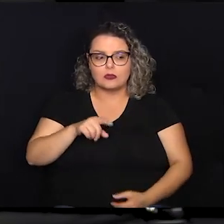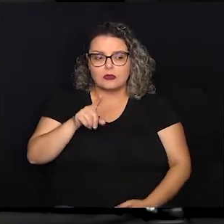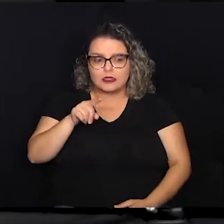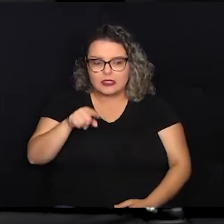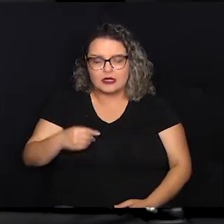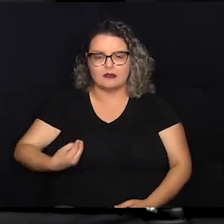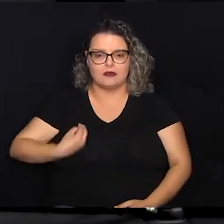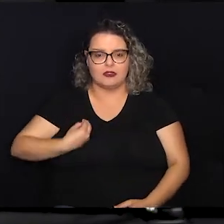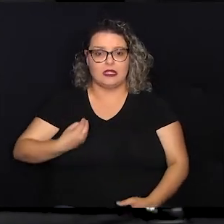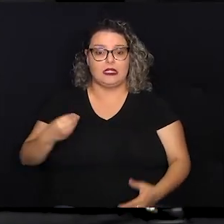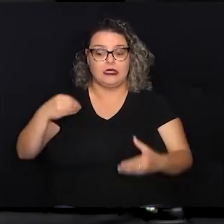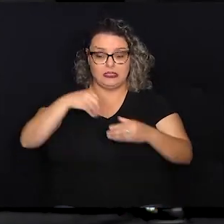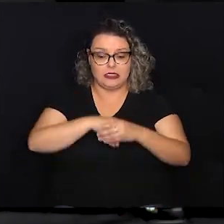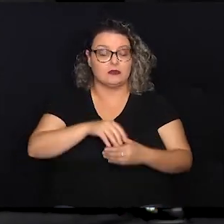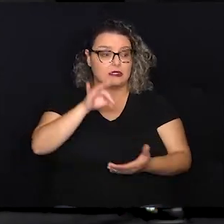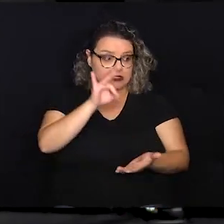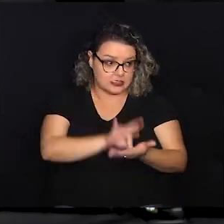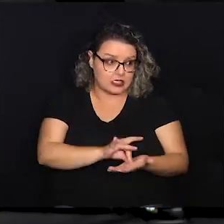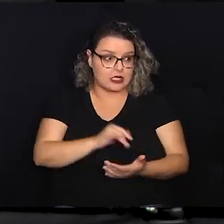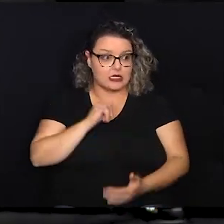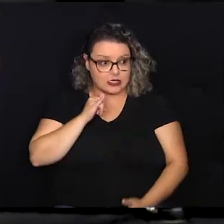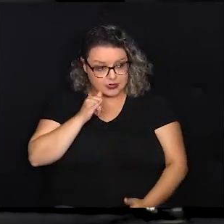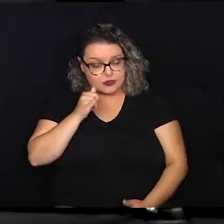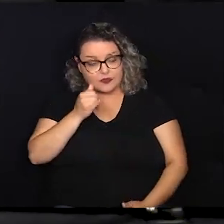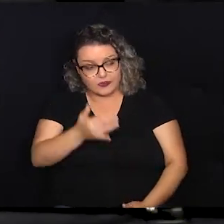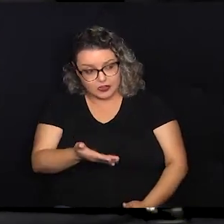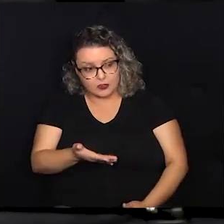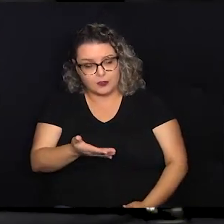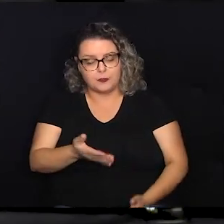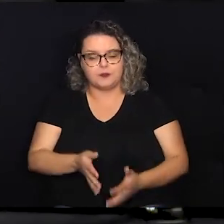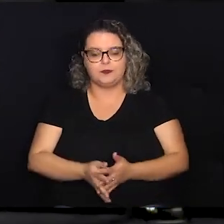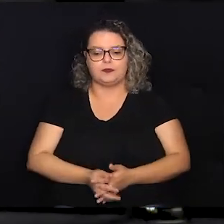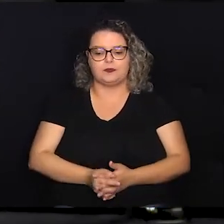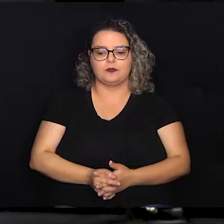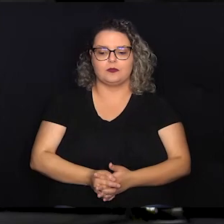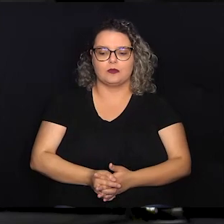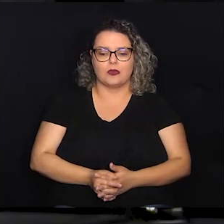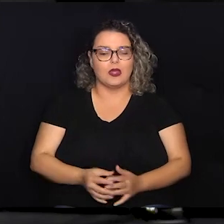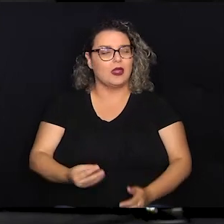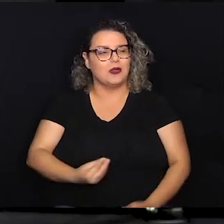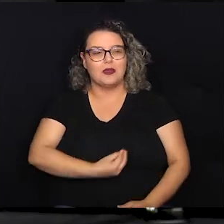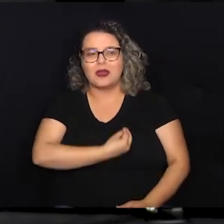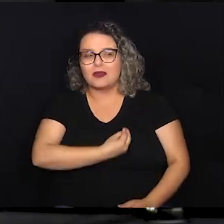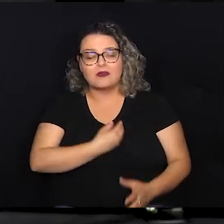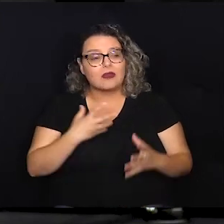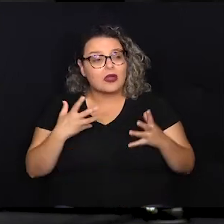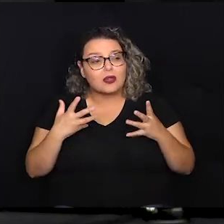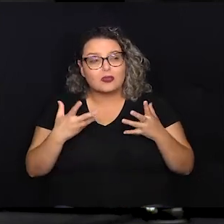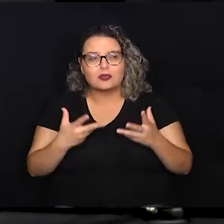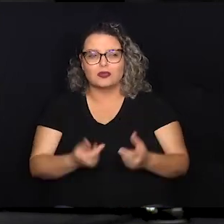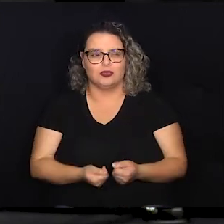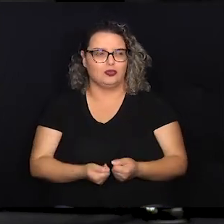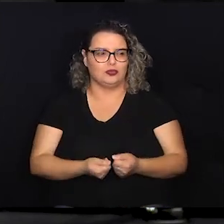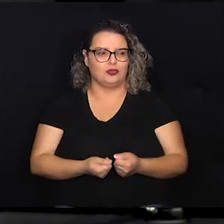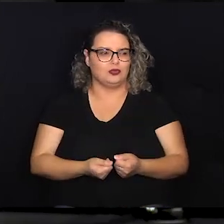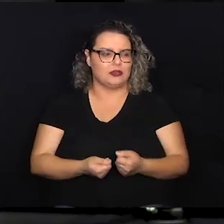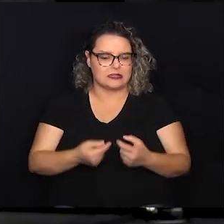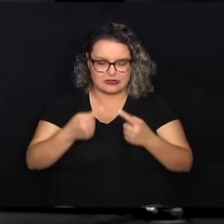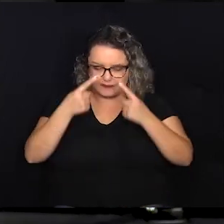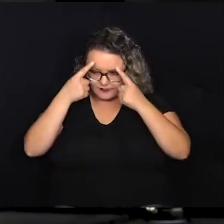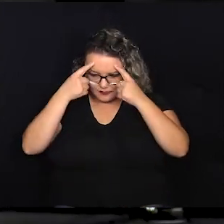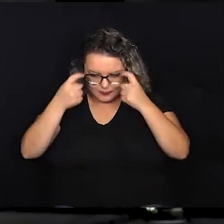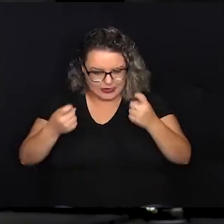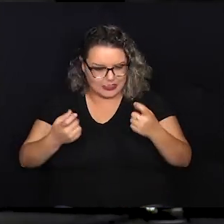naquela época, como que foi o jovem, dentro dessa realidade até que você colocou, é, sobreviver a